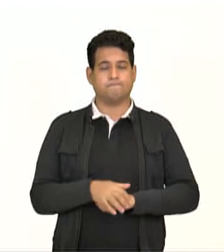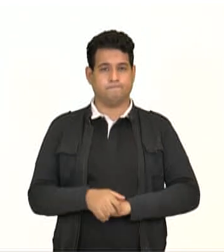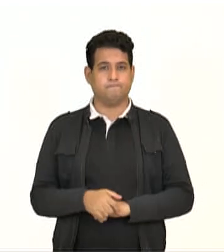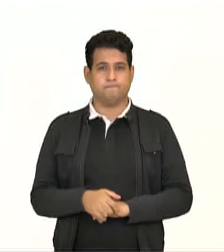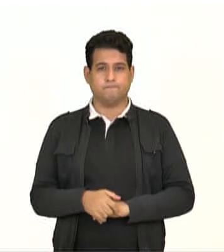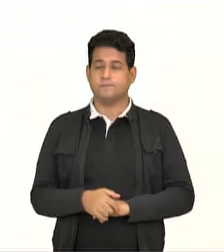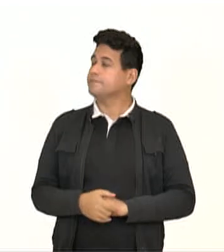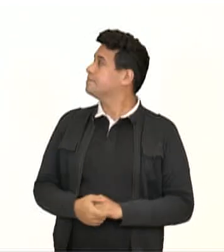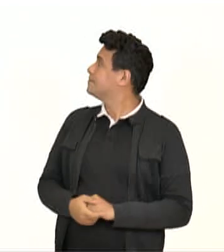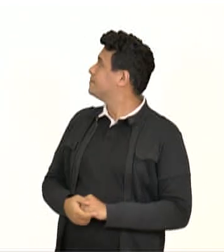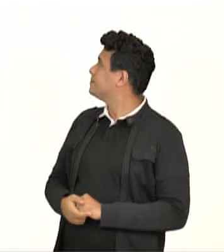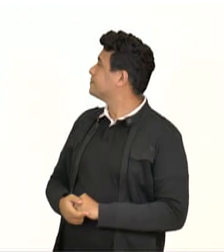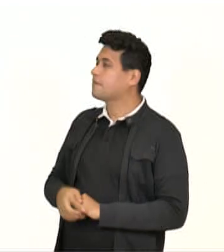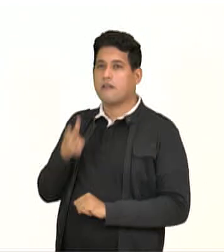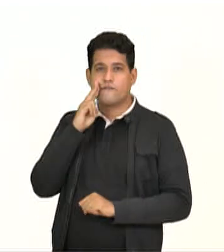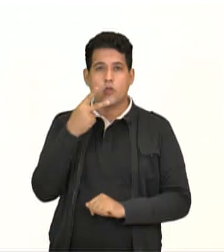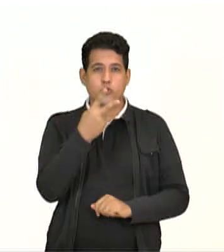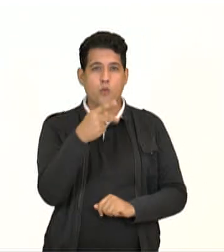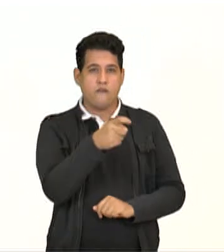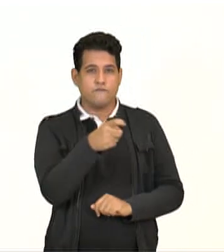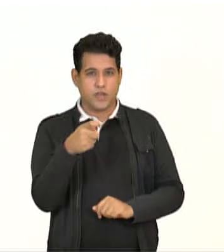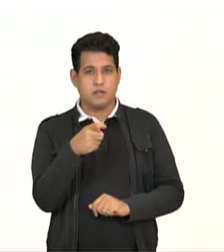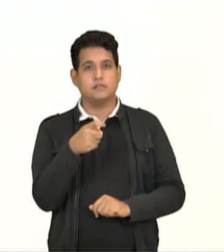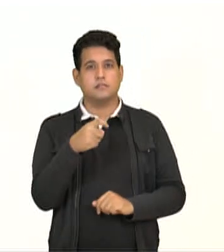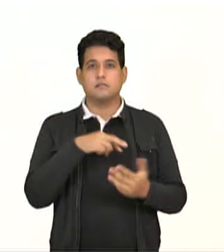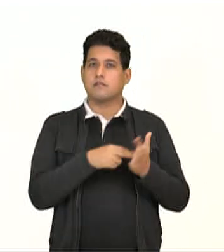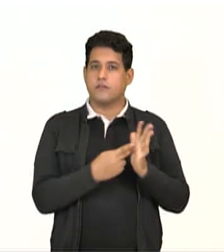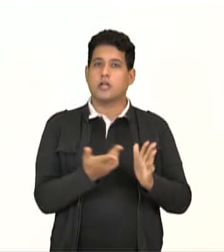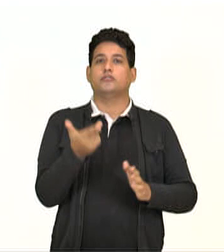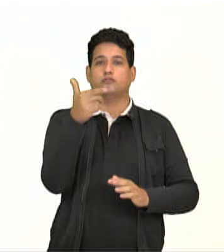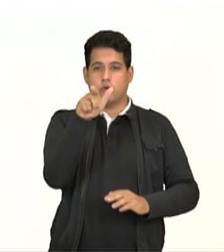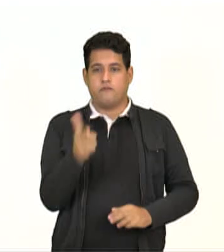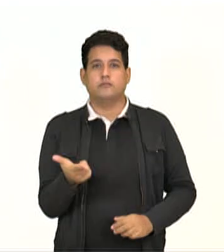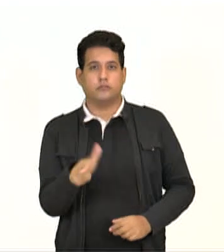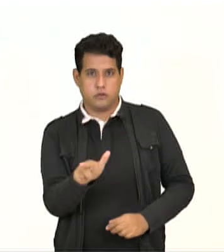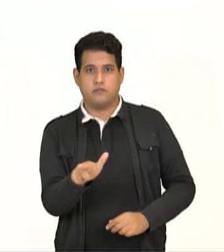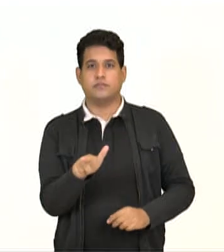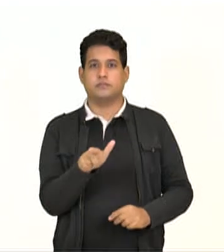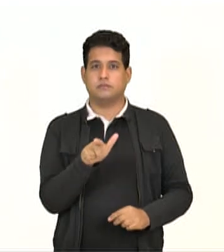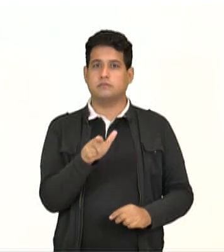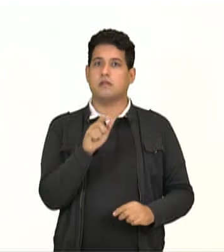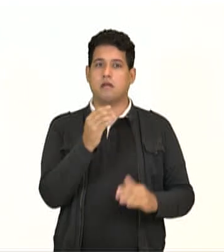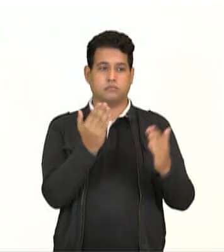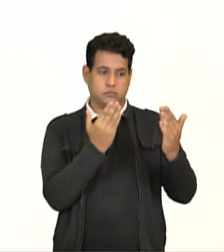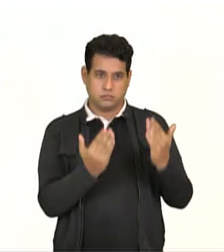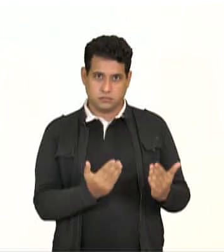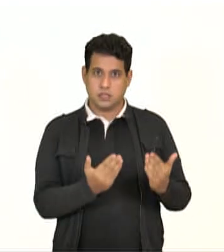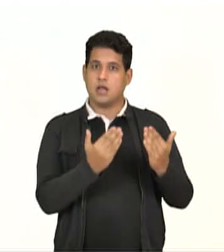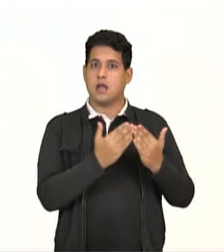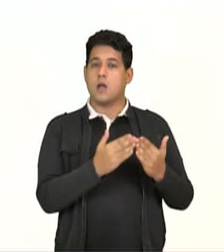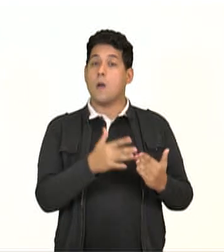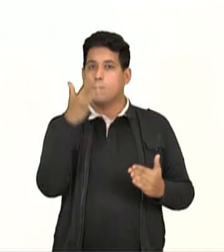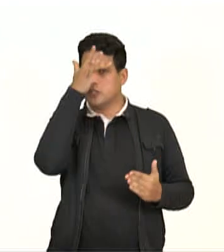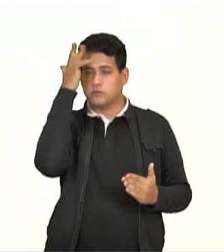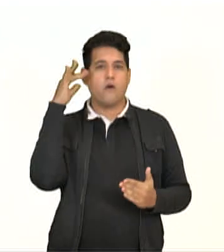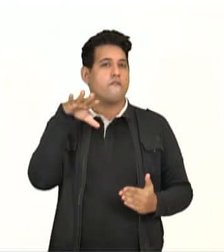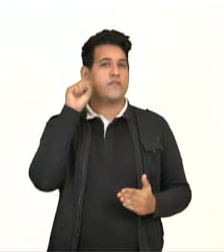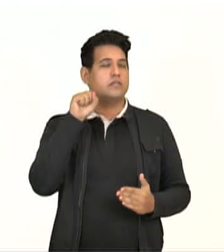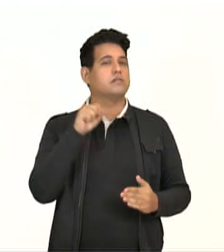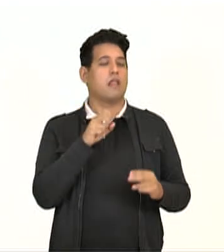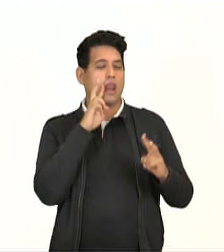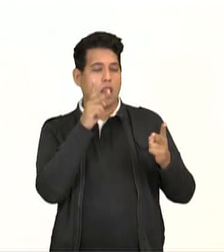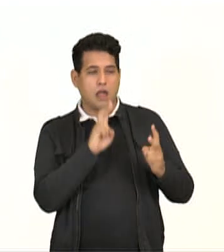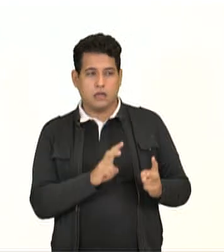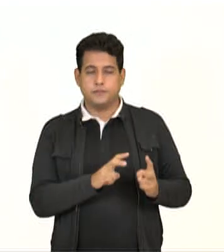you're gonna lose that girl. If you don't take her out tonight, she's gonna change her mind. And I will